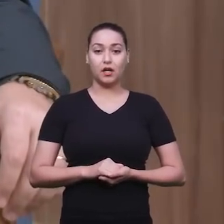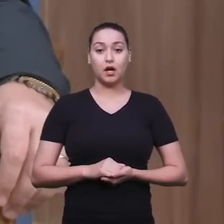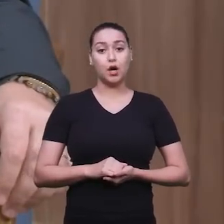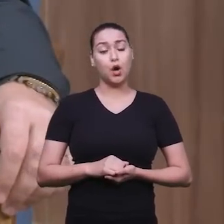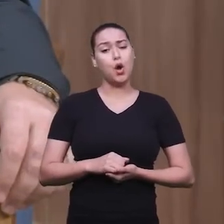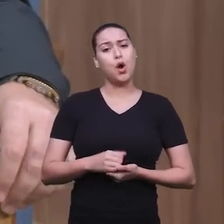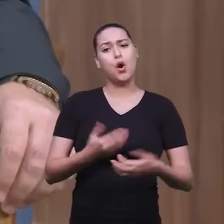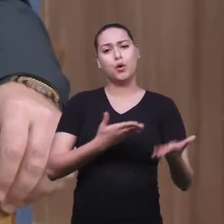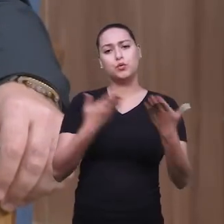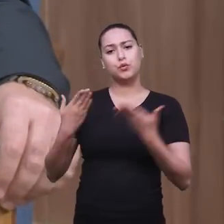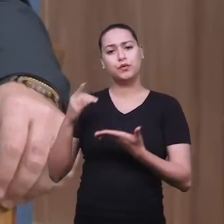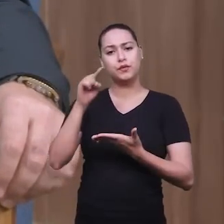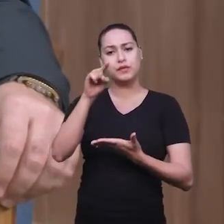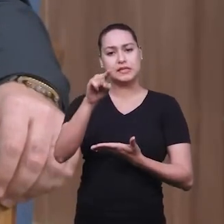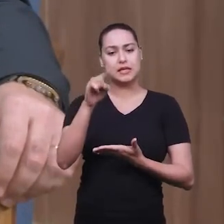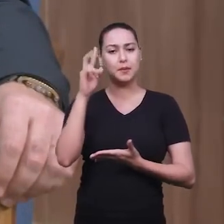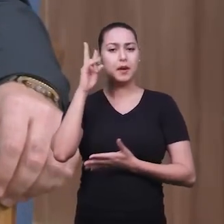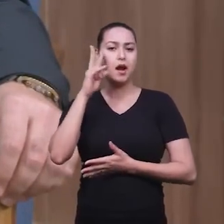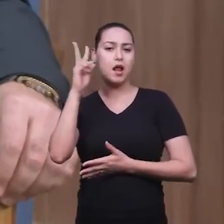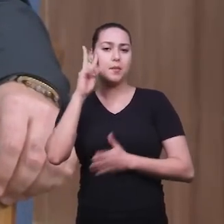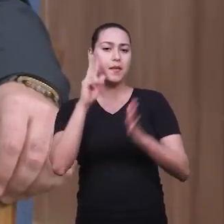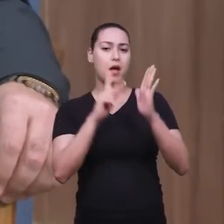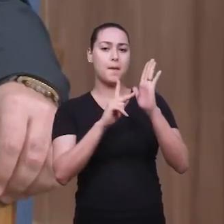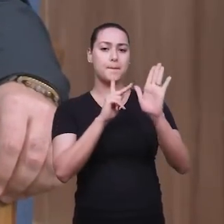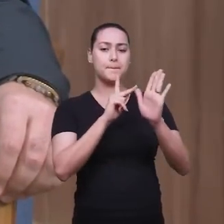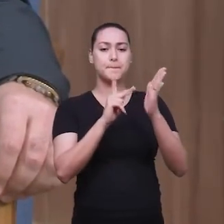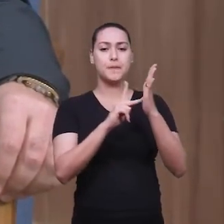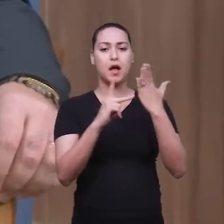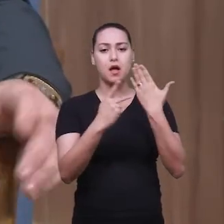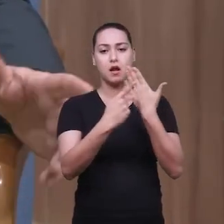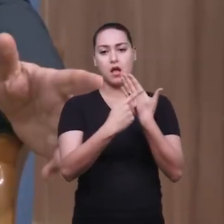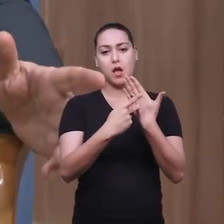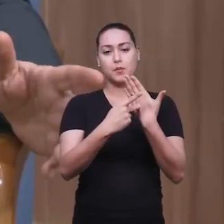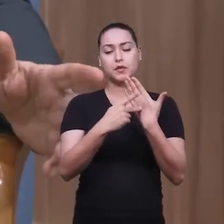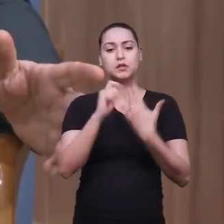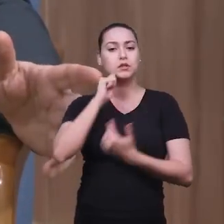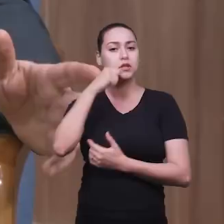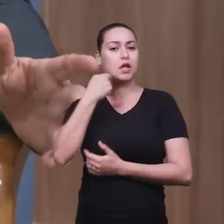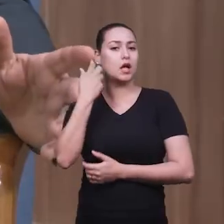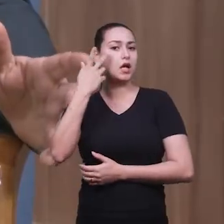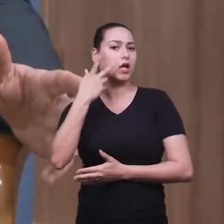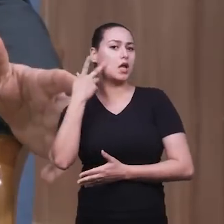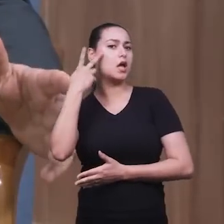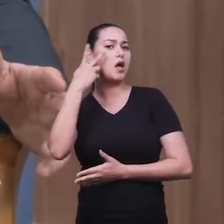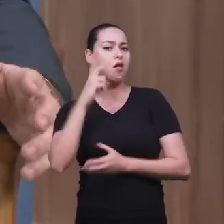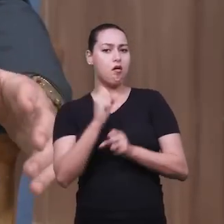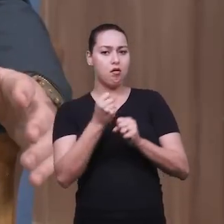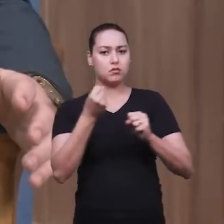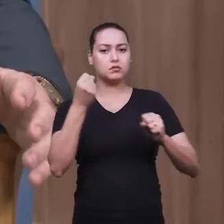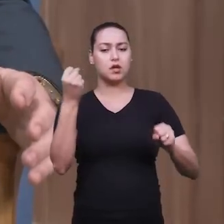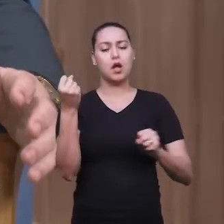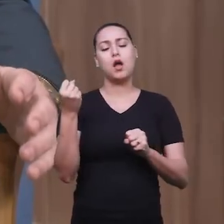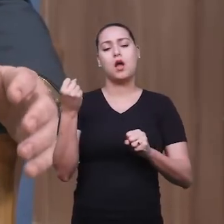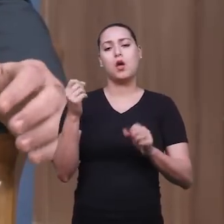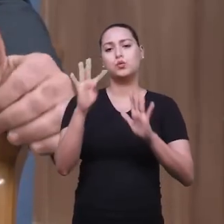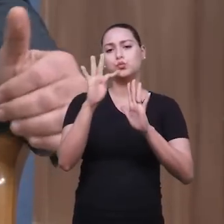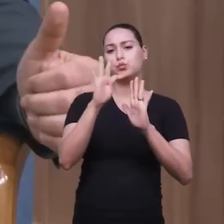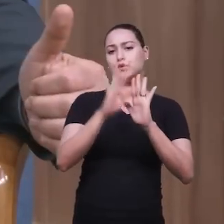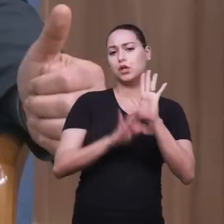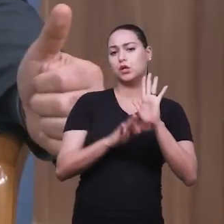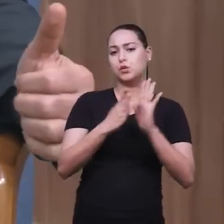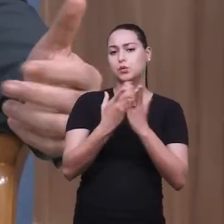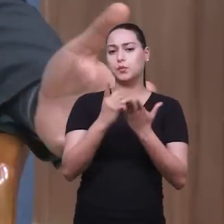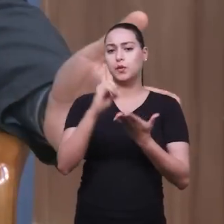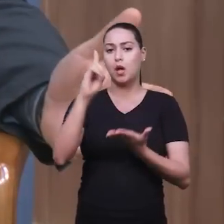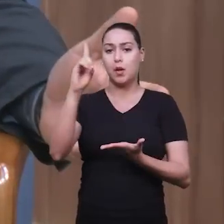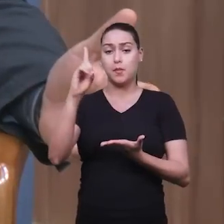nos lembrarmos da parábola da grande ceia e de uma situação que é descrita nesse texto bíblico, onde o